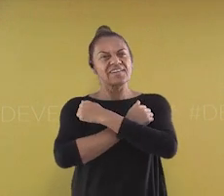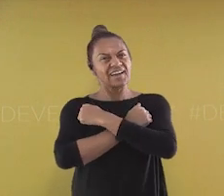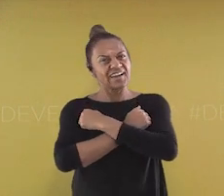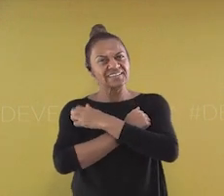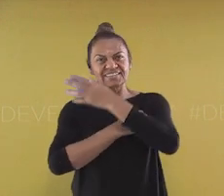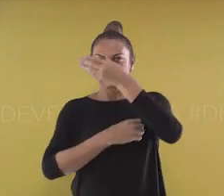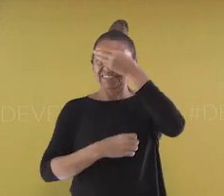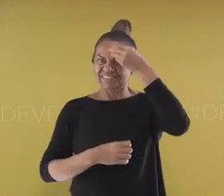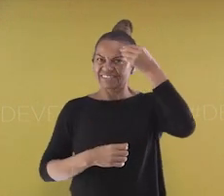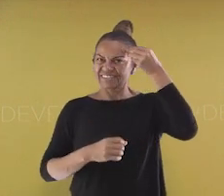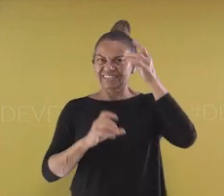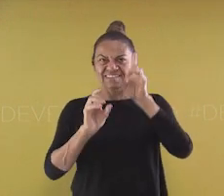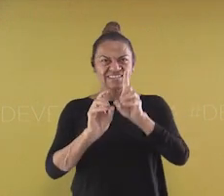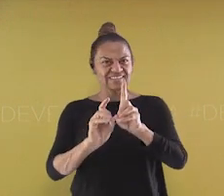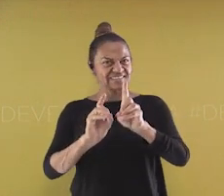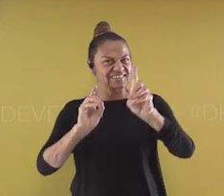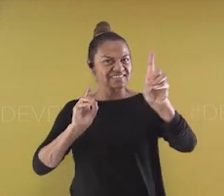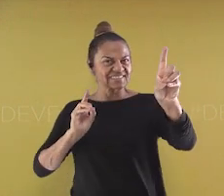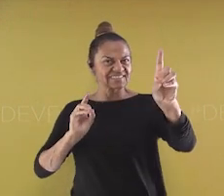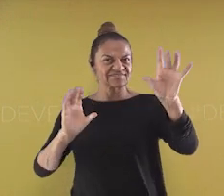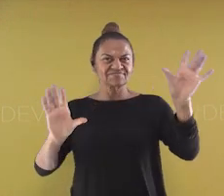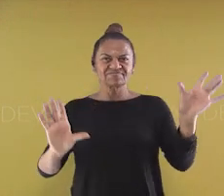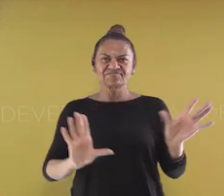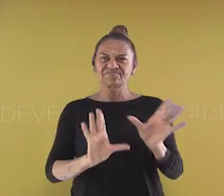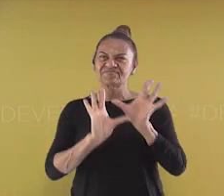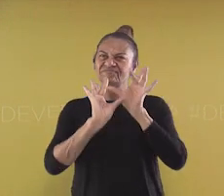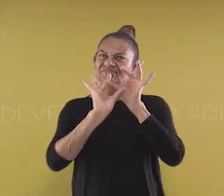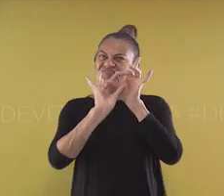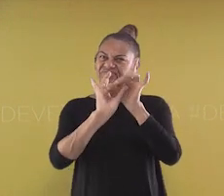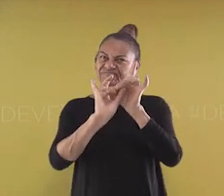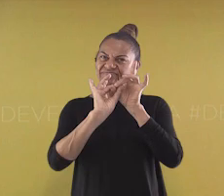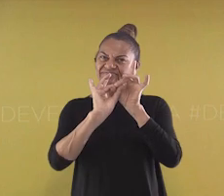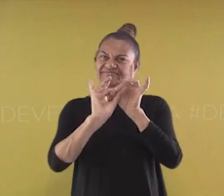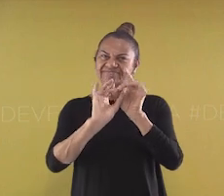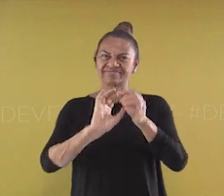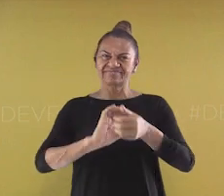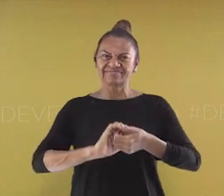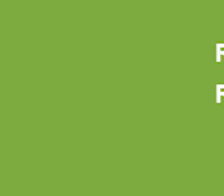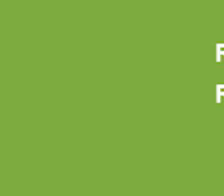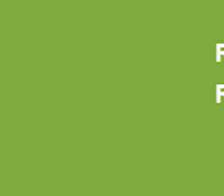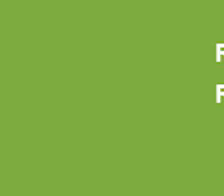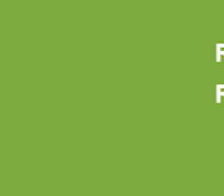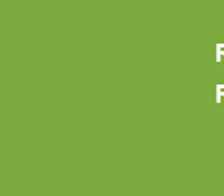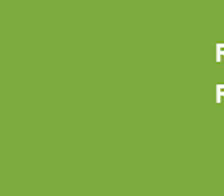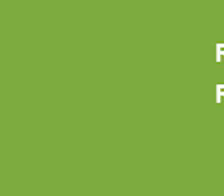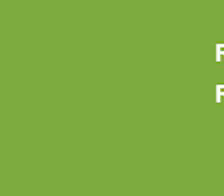abraço virtual e não se esqueçam, mesmo distante, estamos juntos.